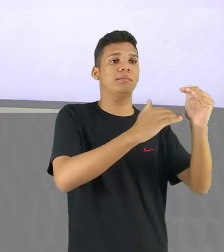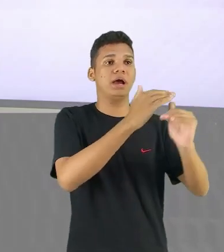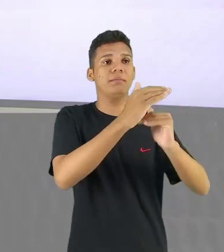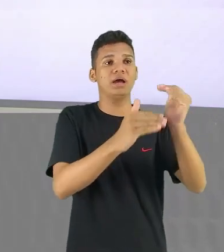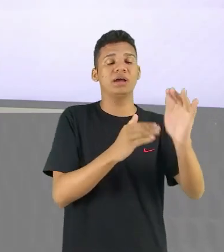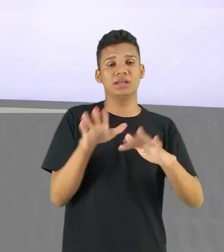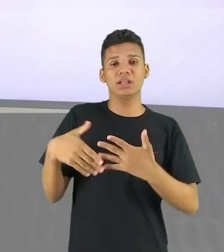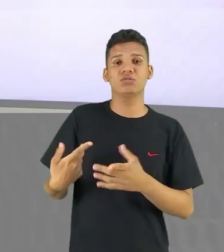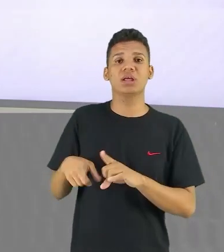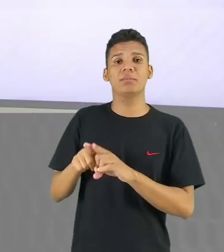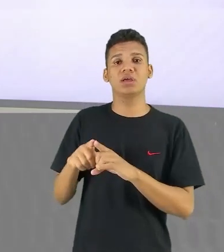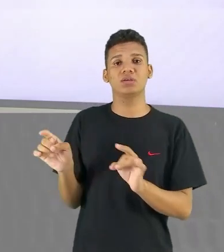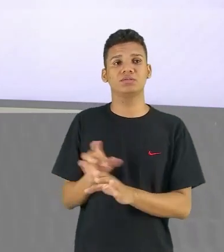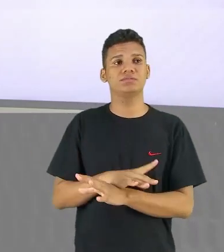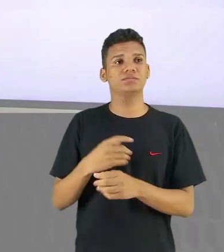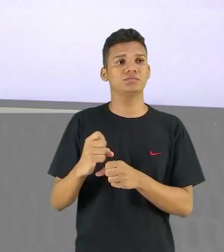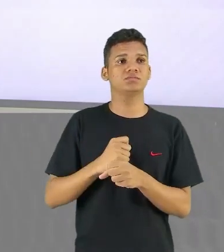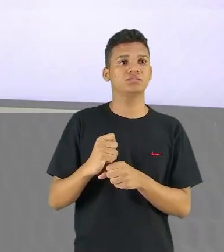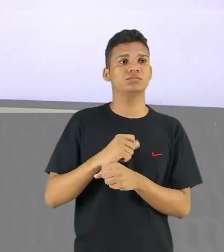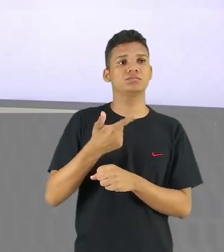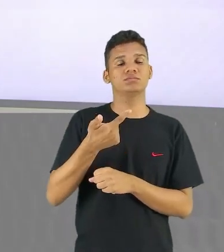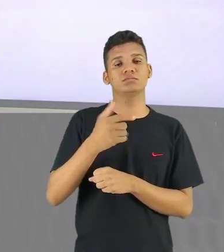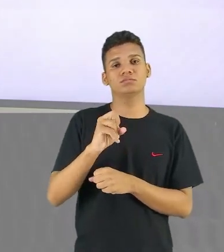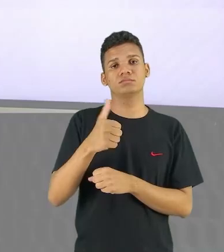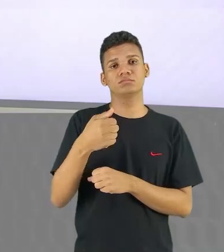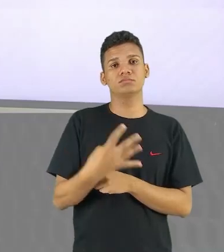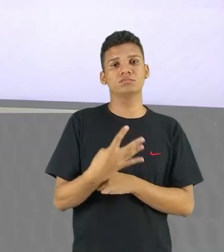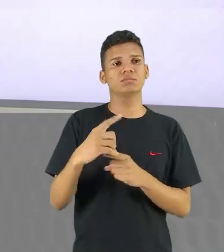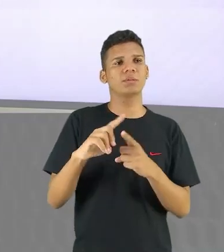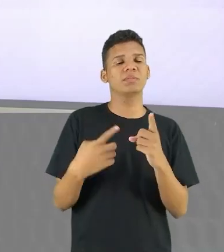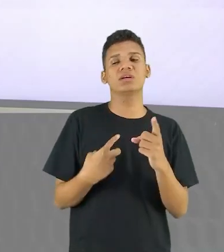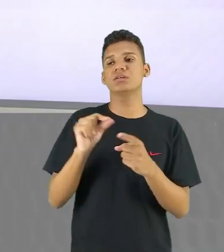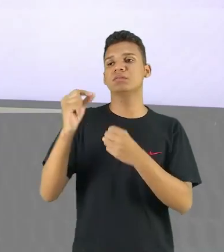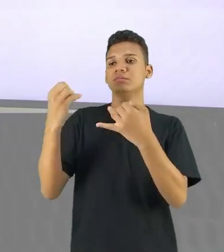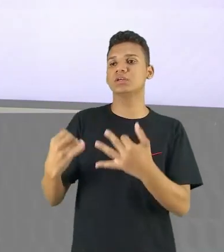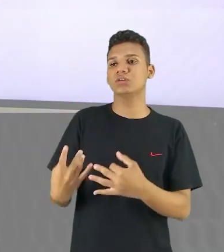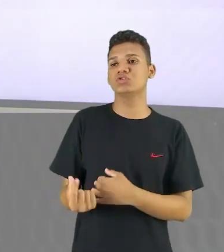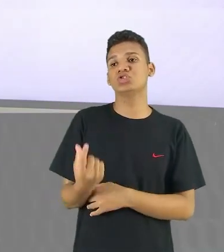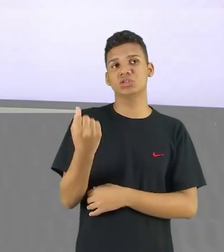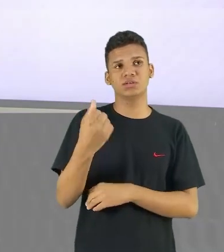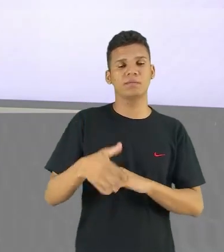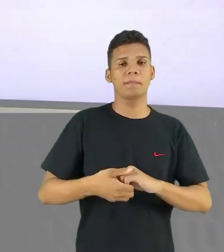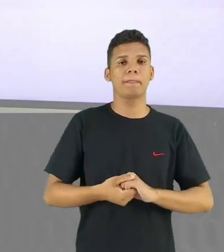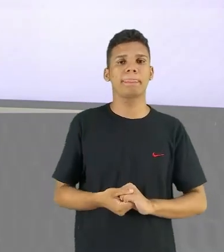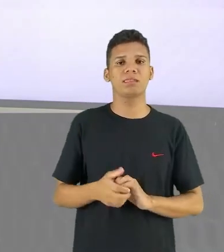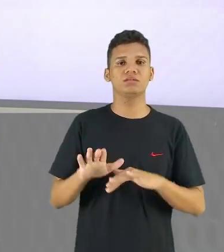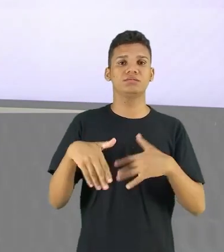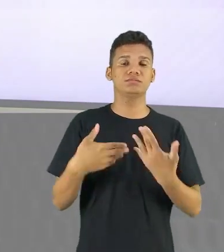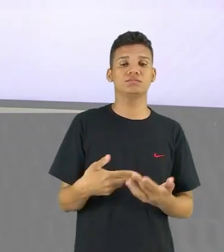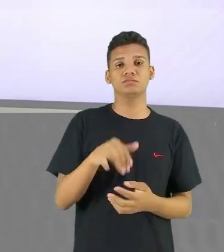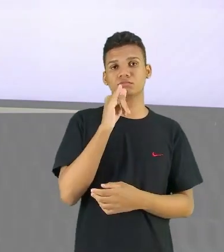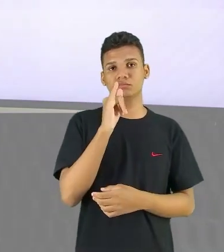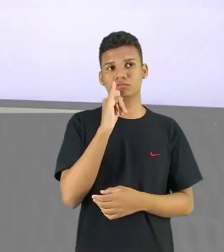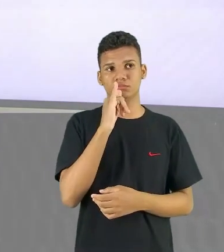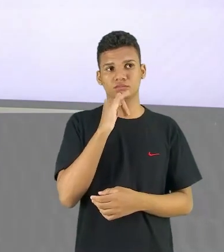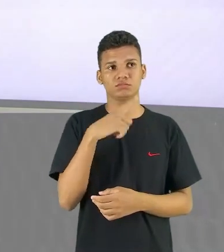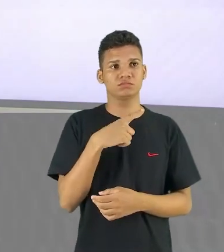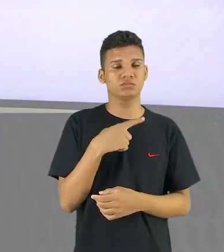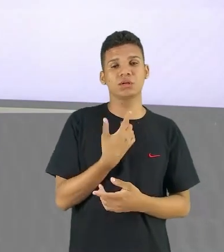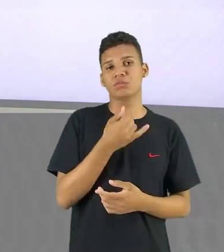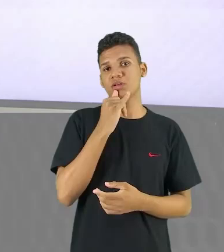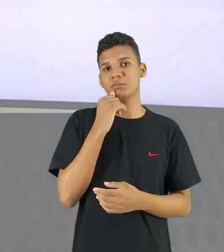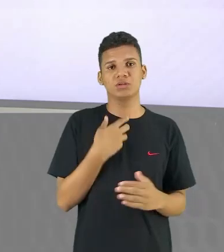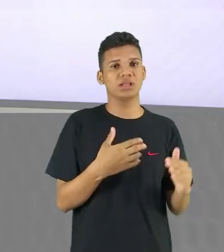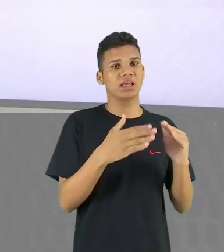de 2014, falando de dinheiro. Average US household spend, então uma média na casa de uma